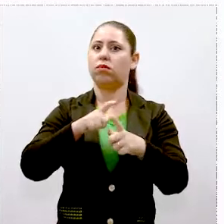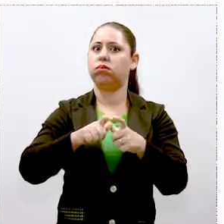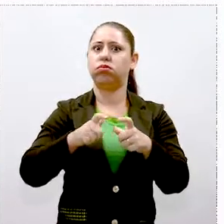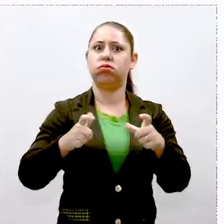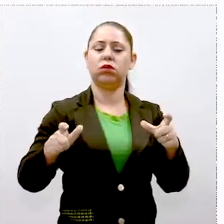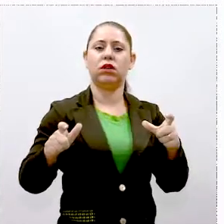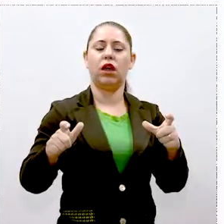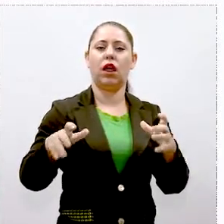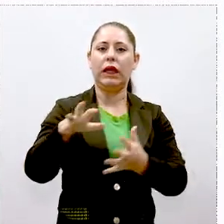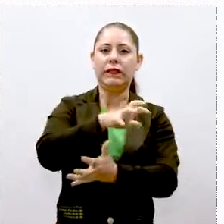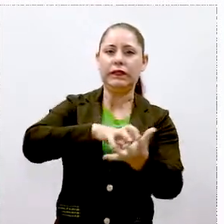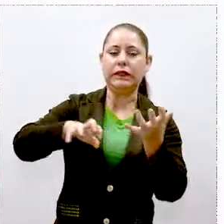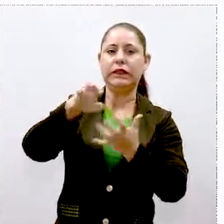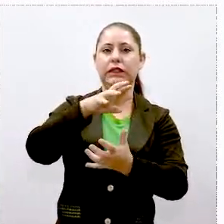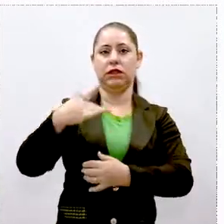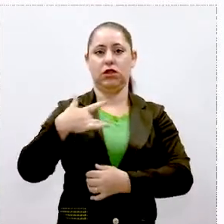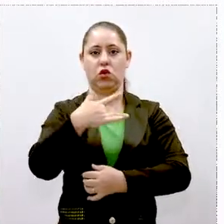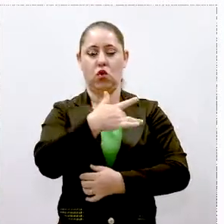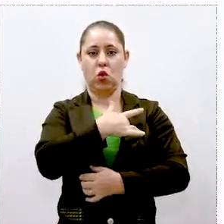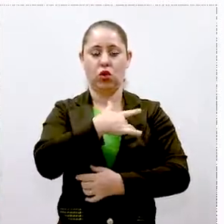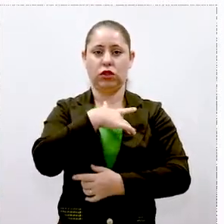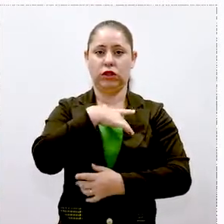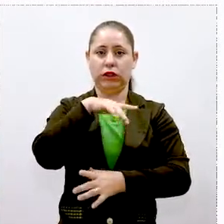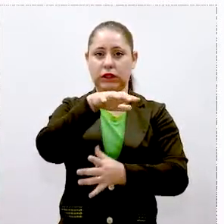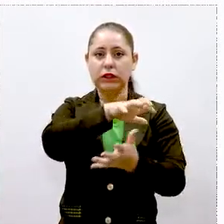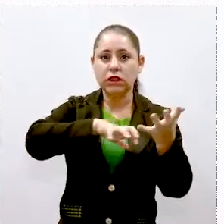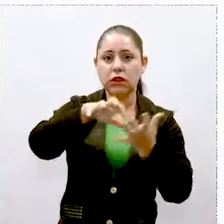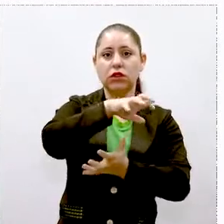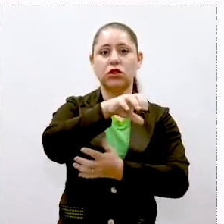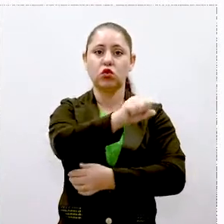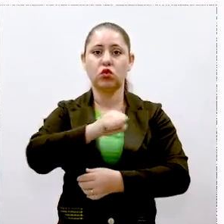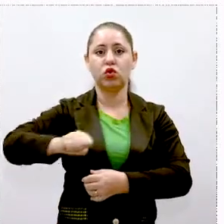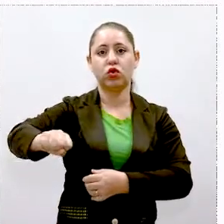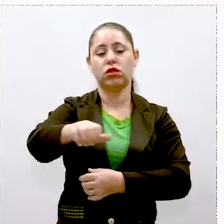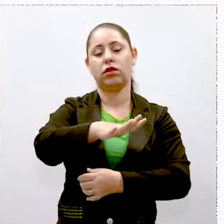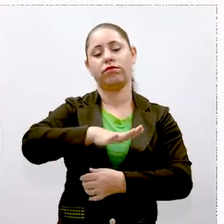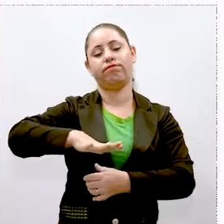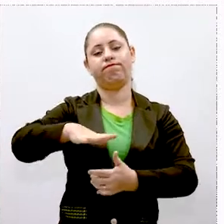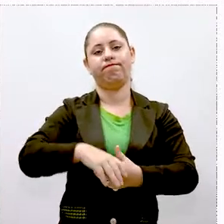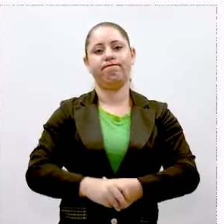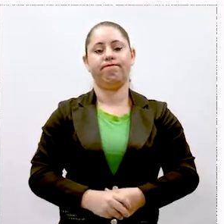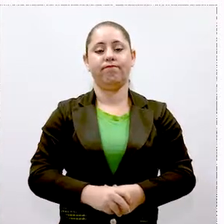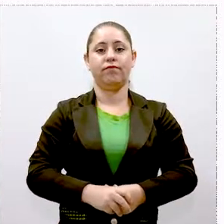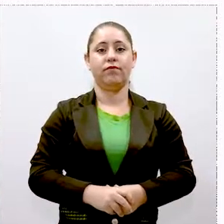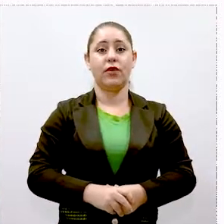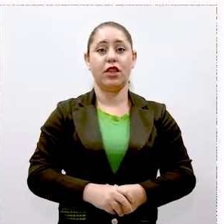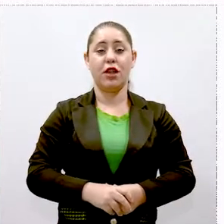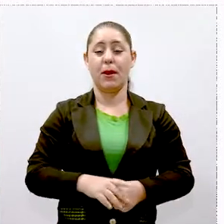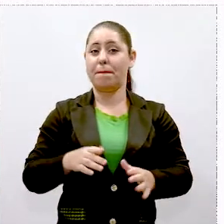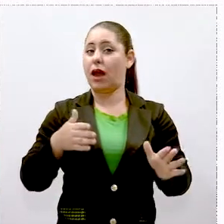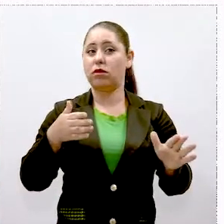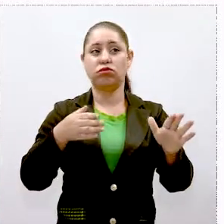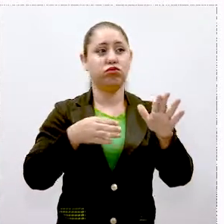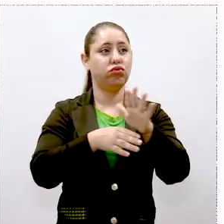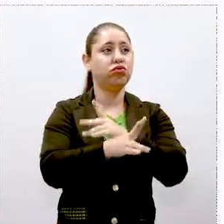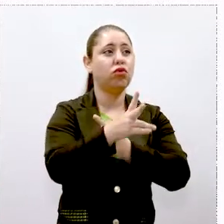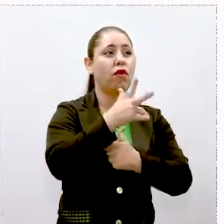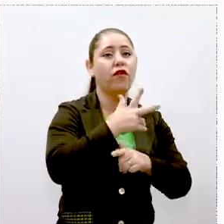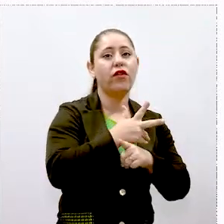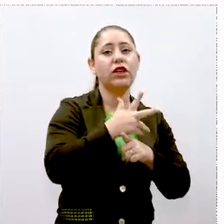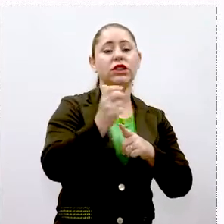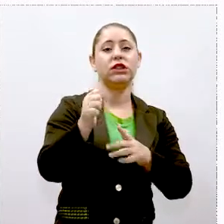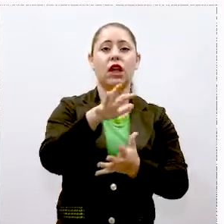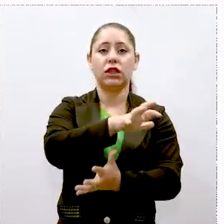sem precedentes, uma crise sanitária, uma crise social. E para a gente sair